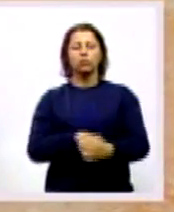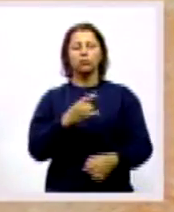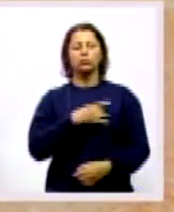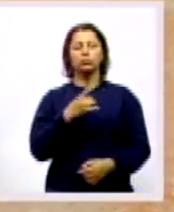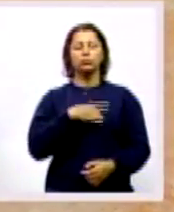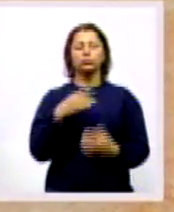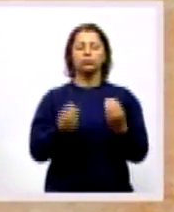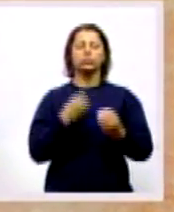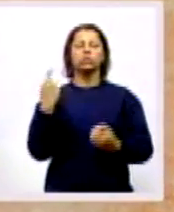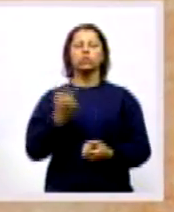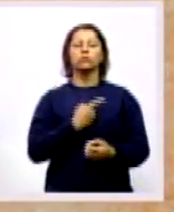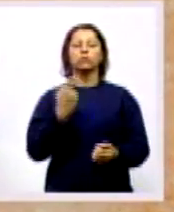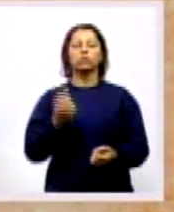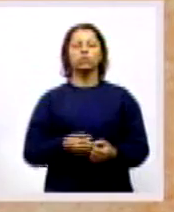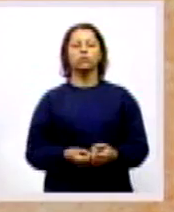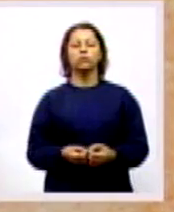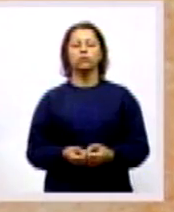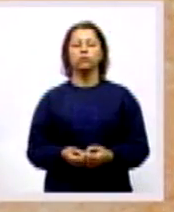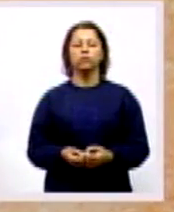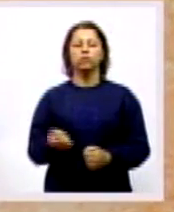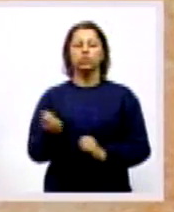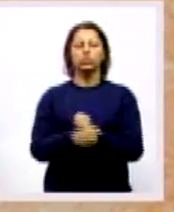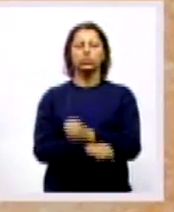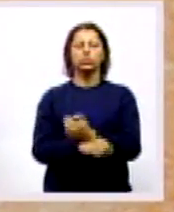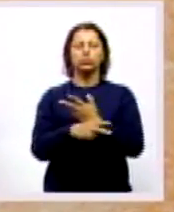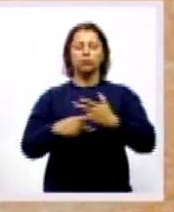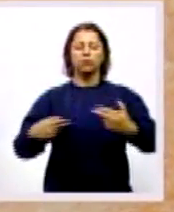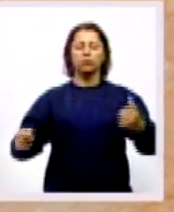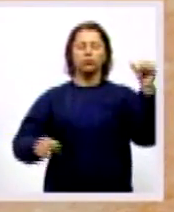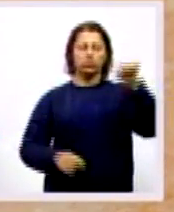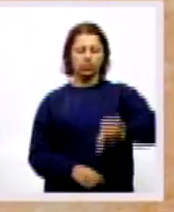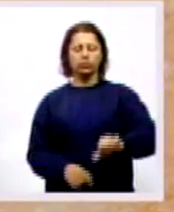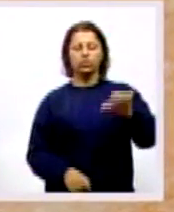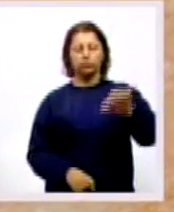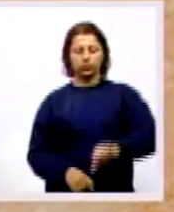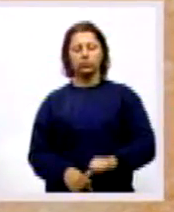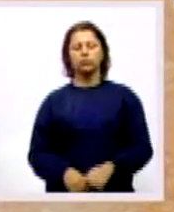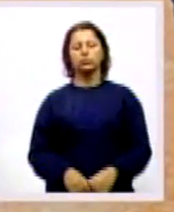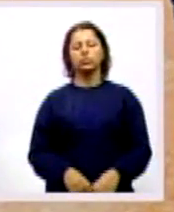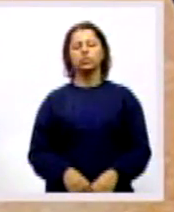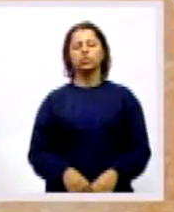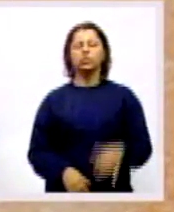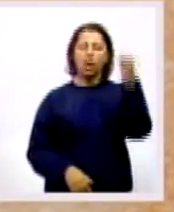Como nós somos reféns de situações miseráveis.